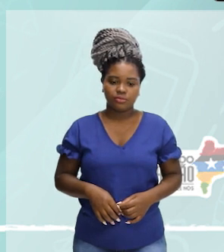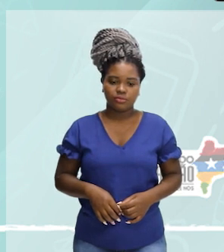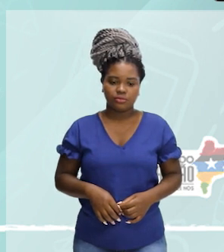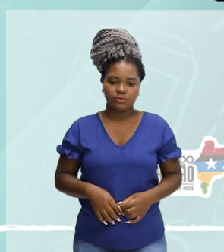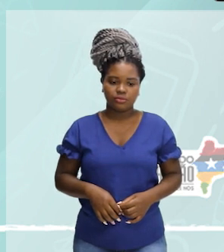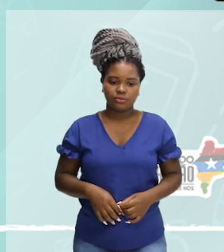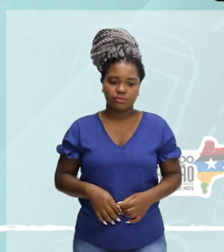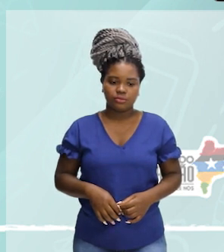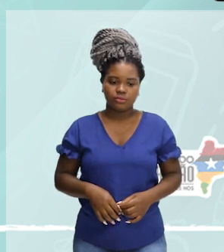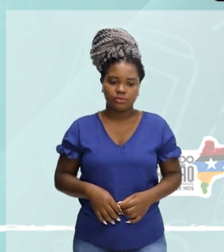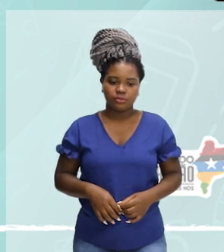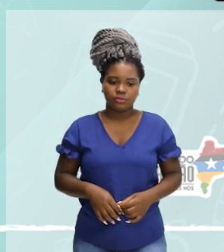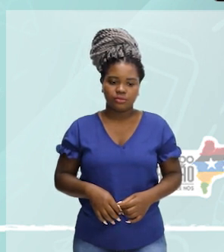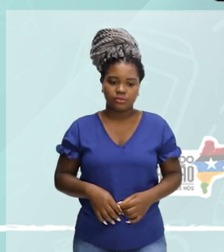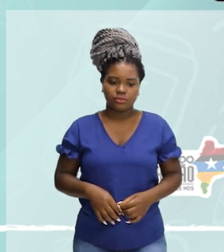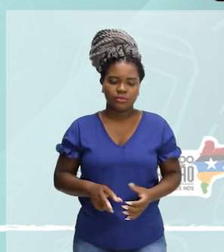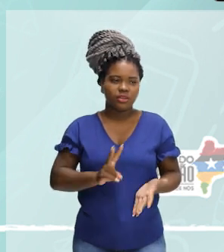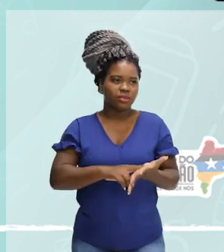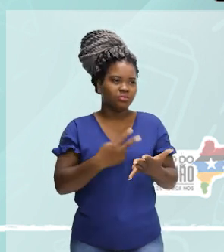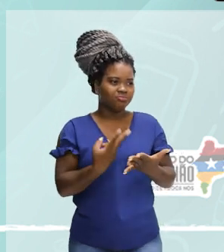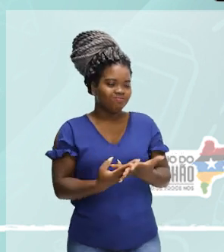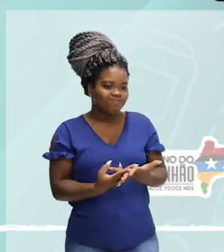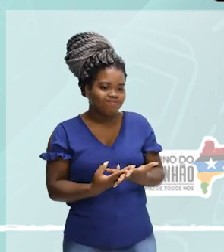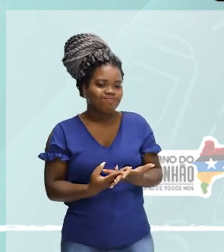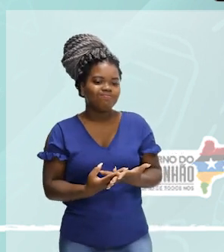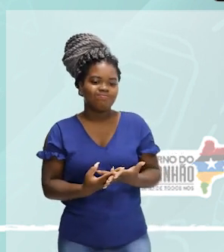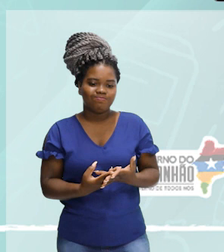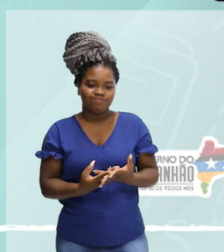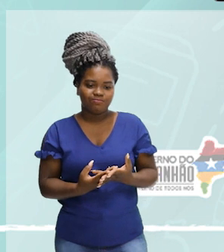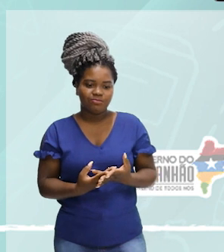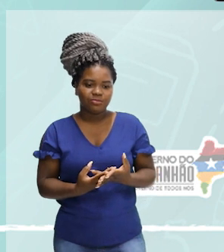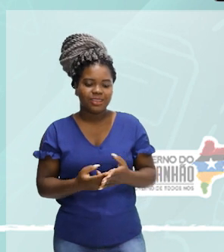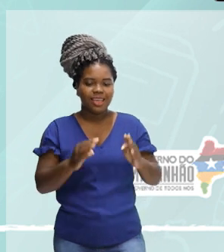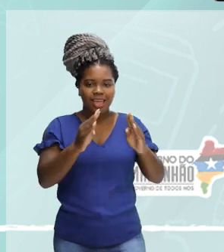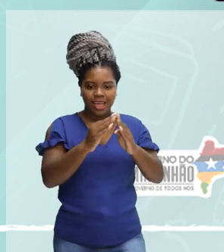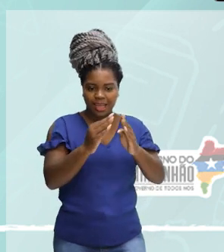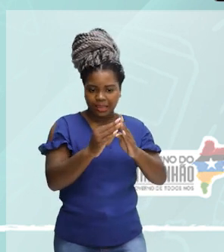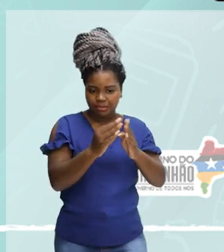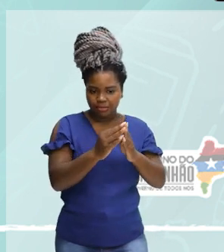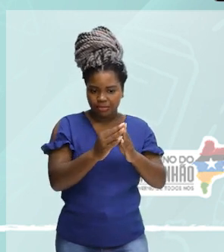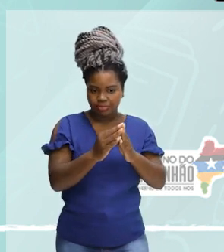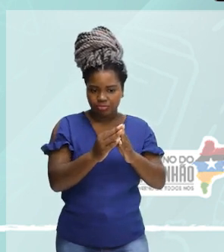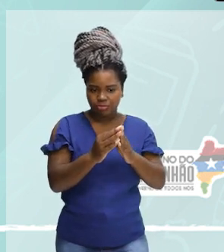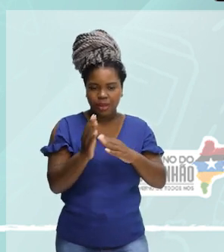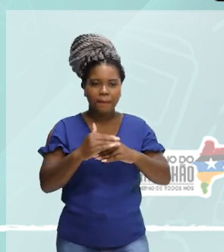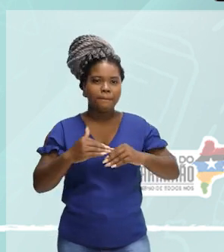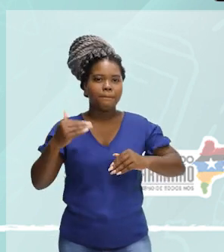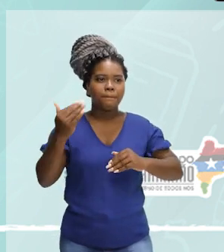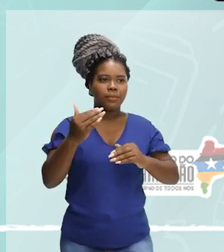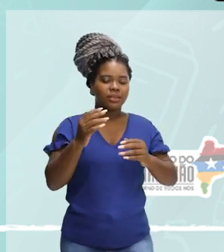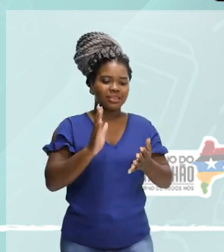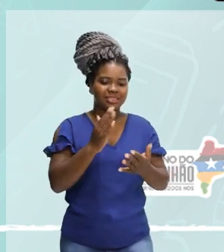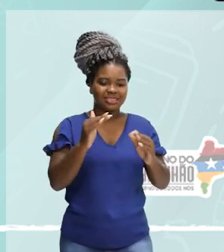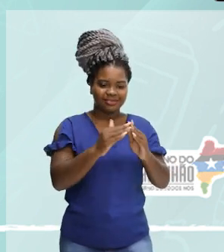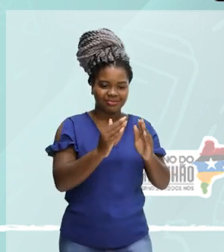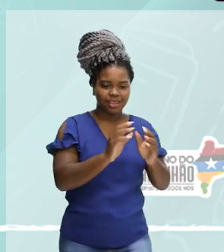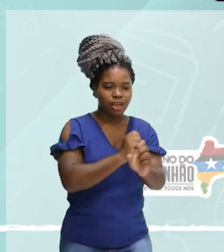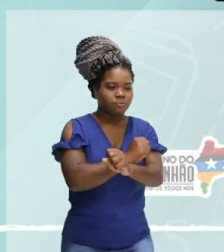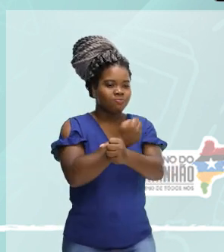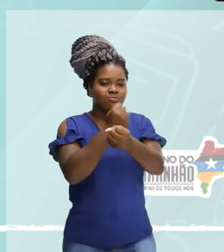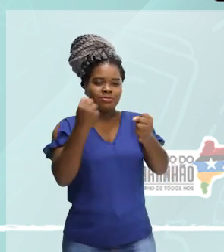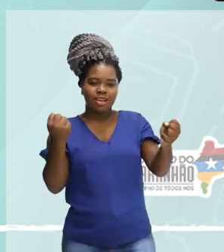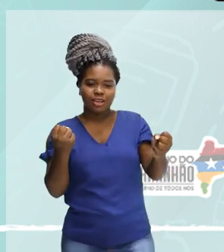grande que a minha. Se eu fosse traduzir na íntegra, eu diria que esta casa é mais grande que a minha,